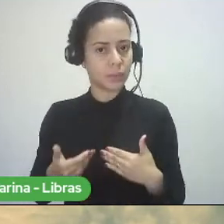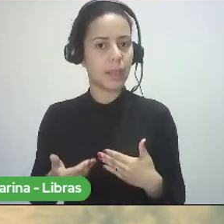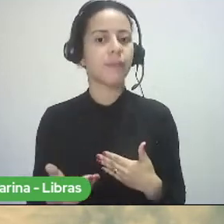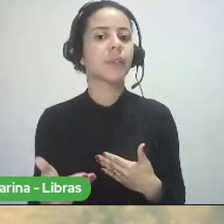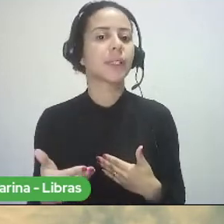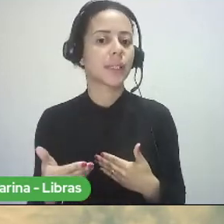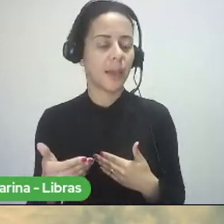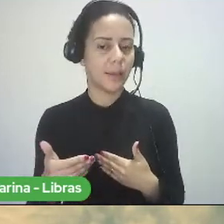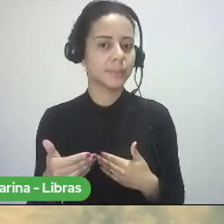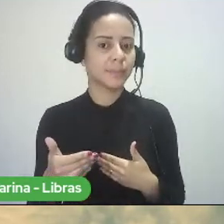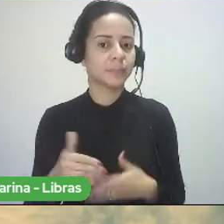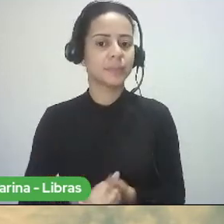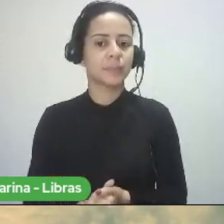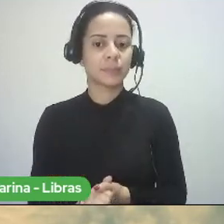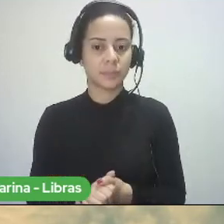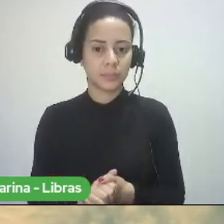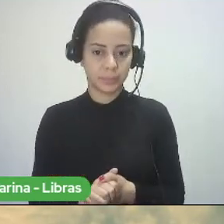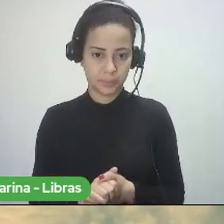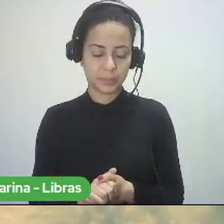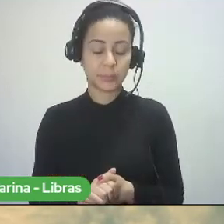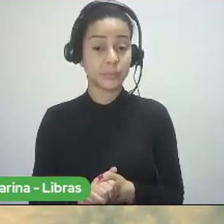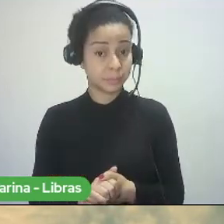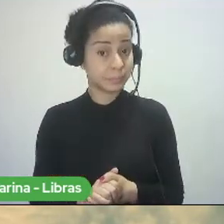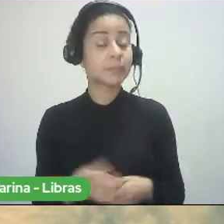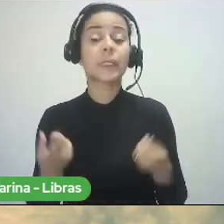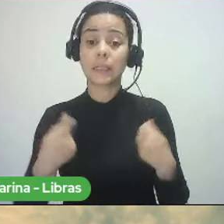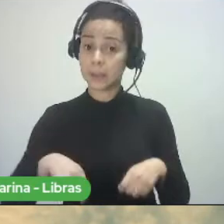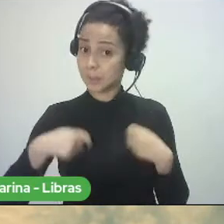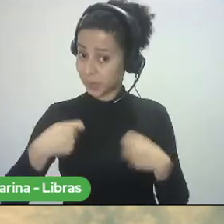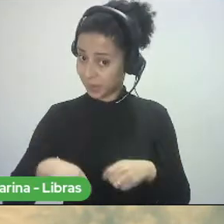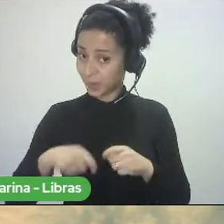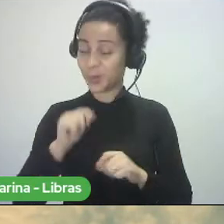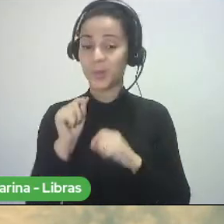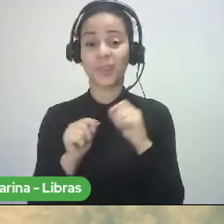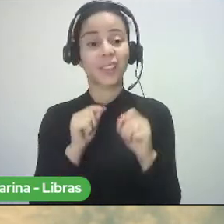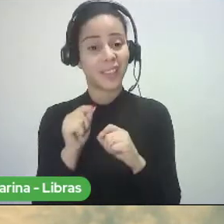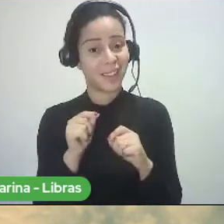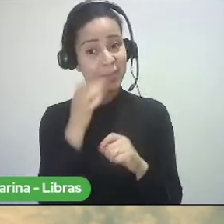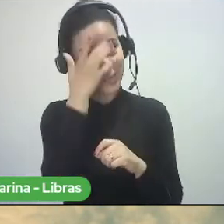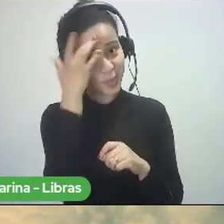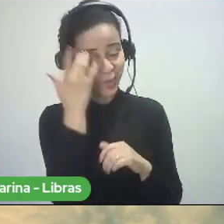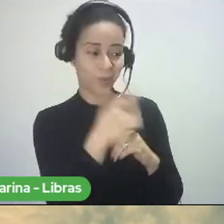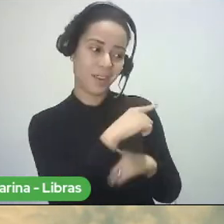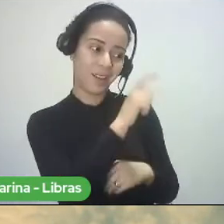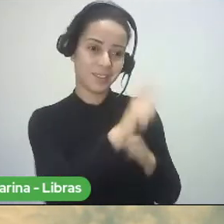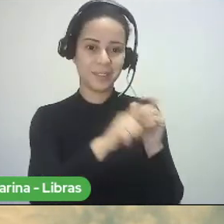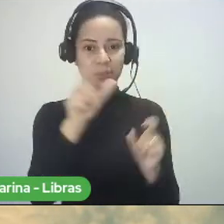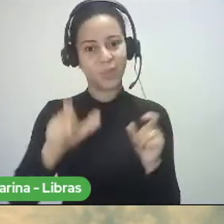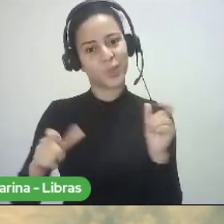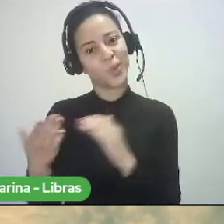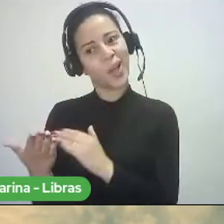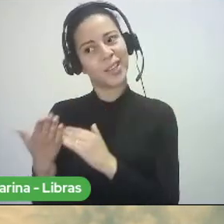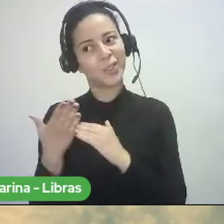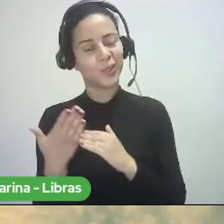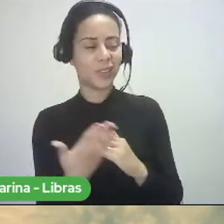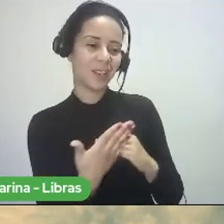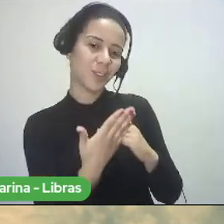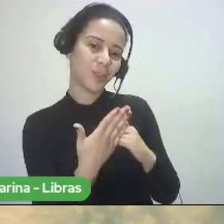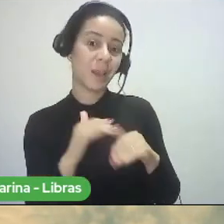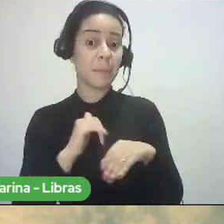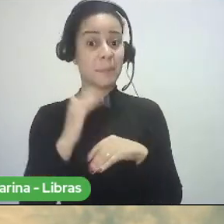né? Tudo isso exige muito das pessoas facilitadoras, nosso próximo slide,